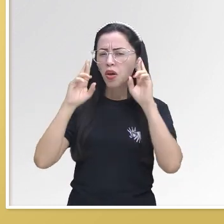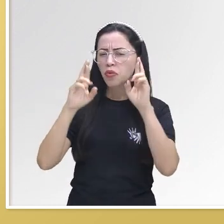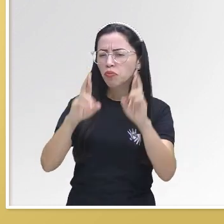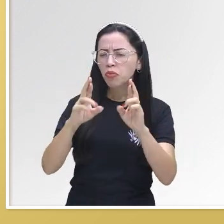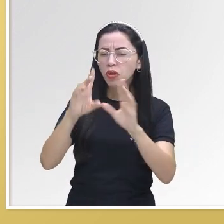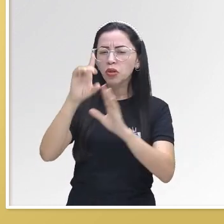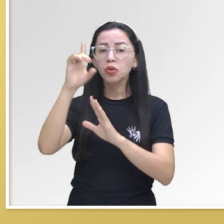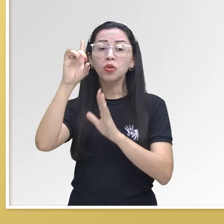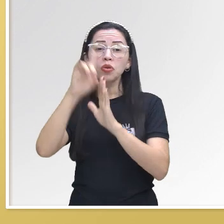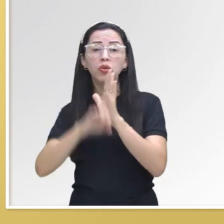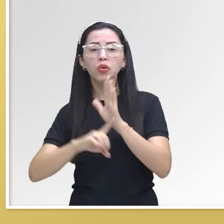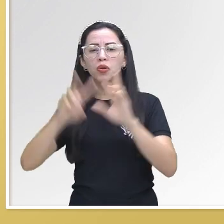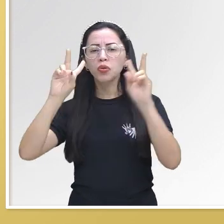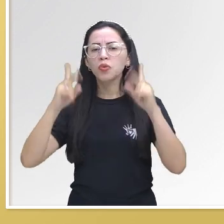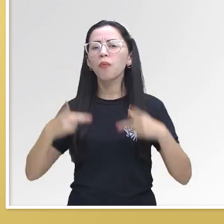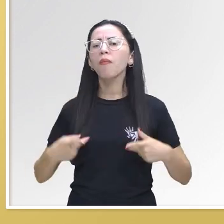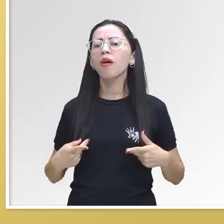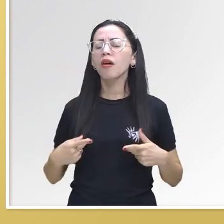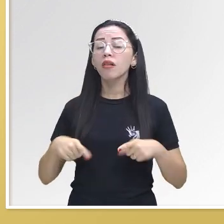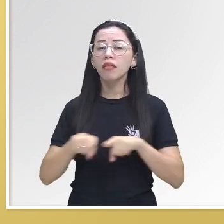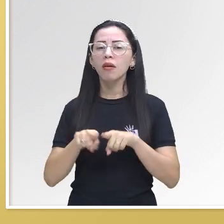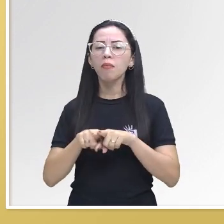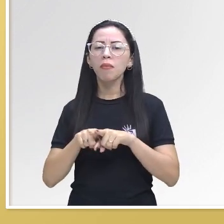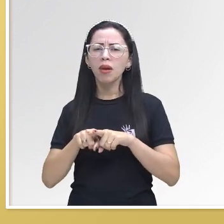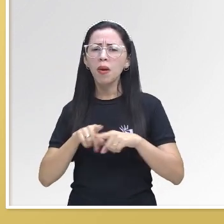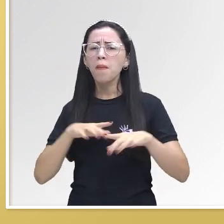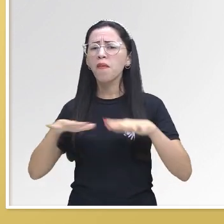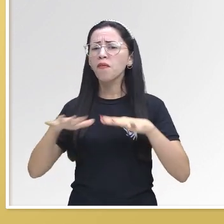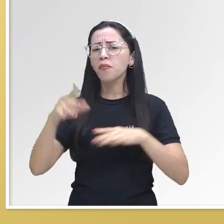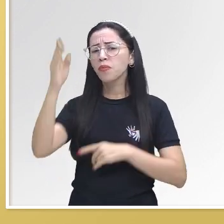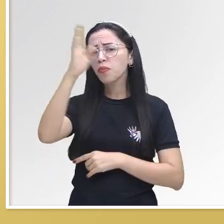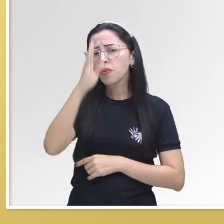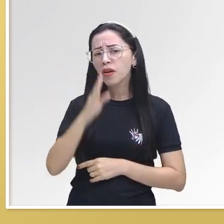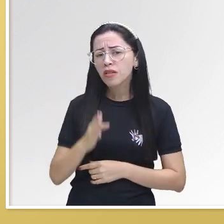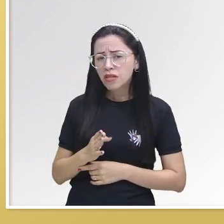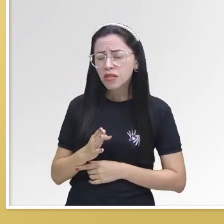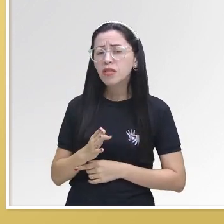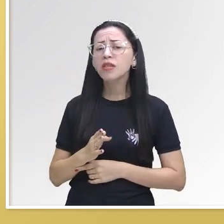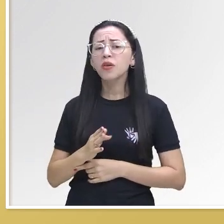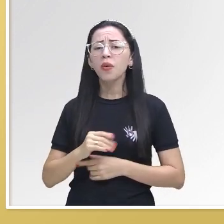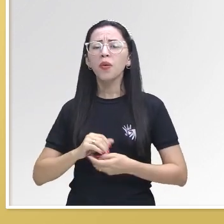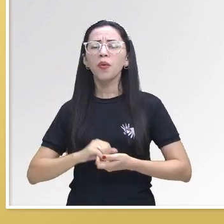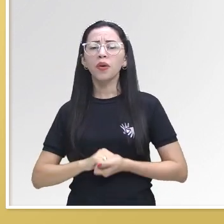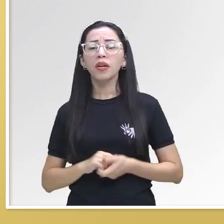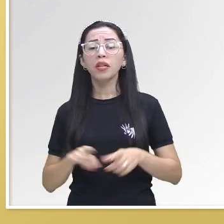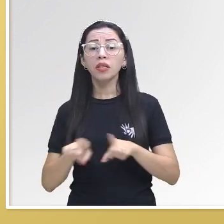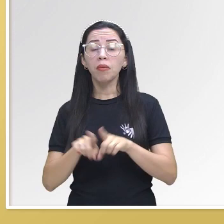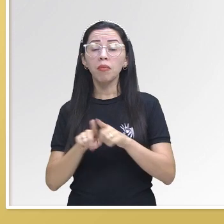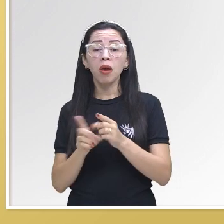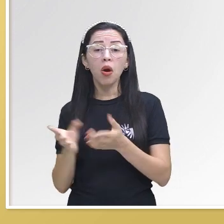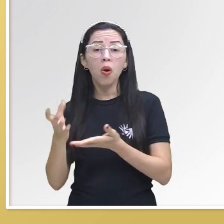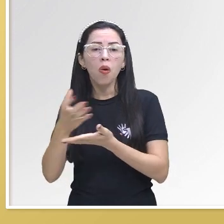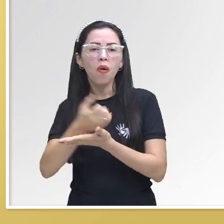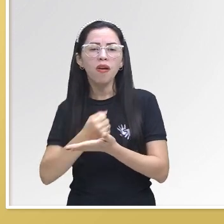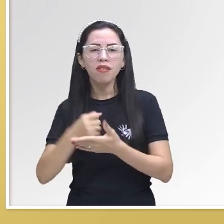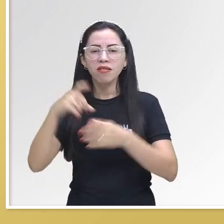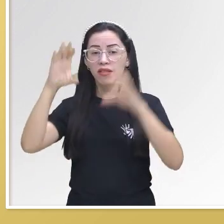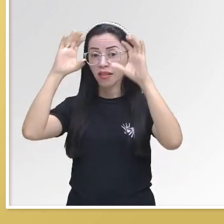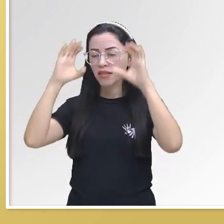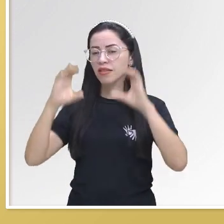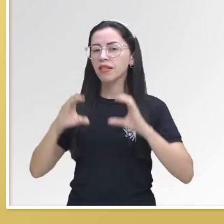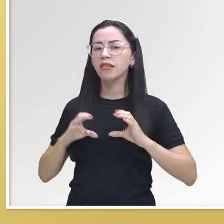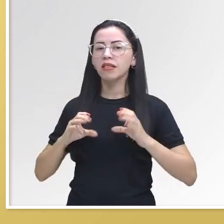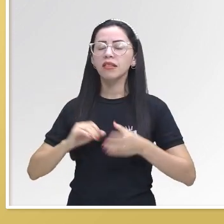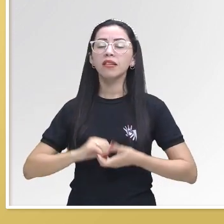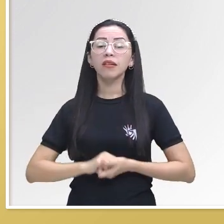2. Ações afirmativas no Brasil. 3. Linha do tempo das conquistas da cidadania.